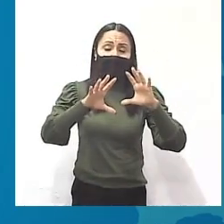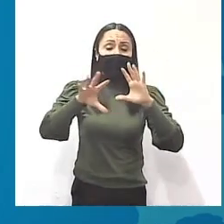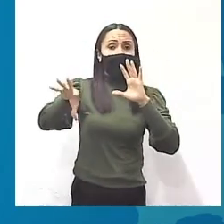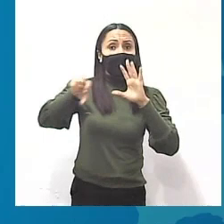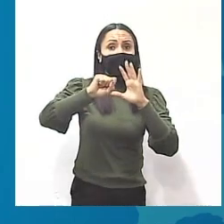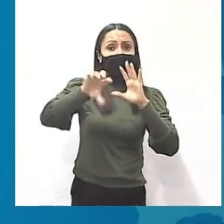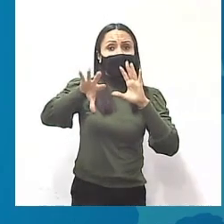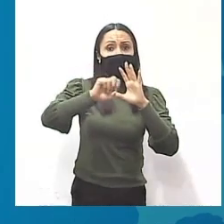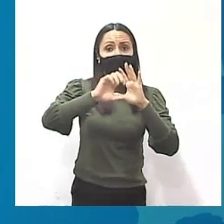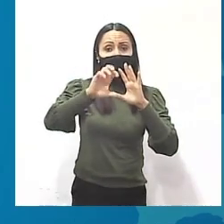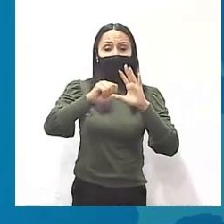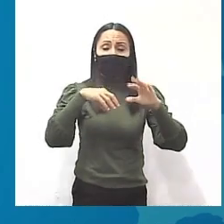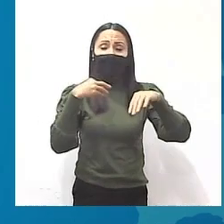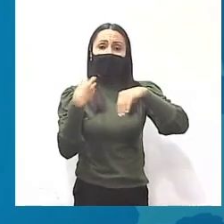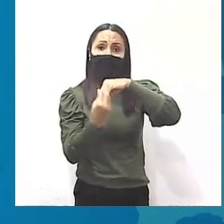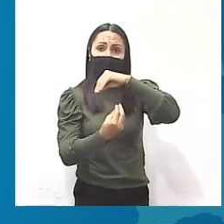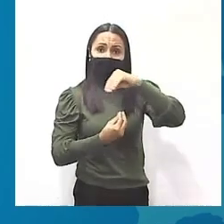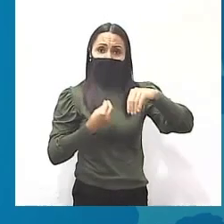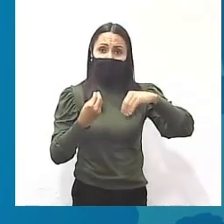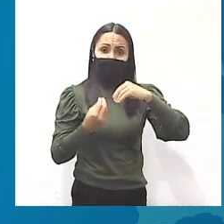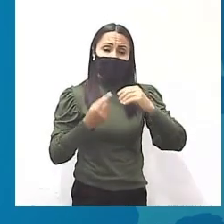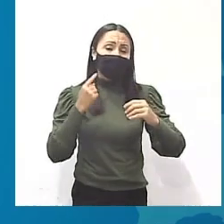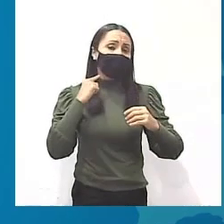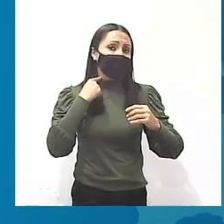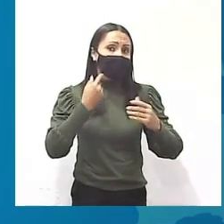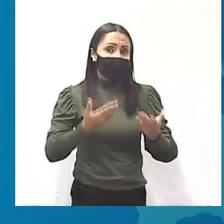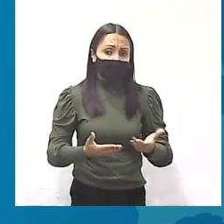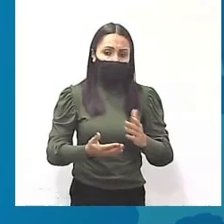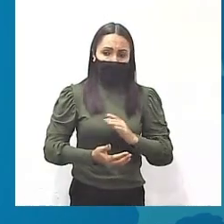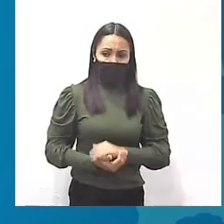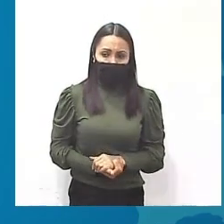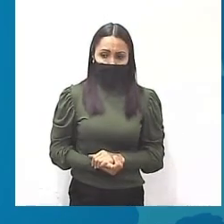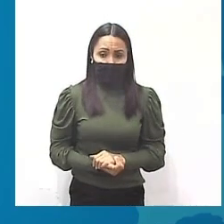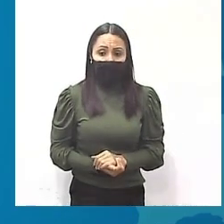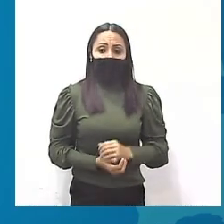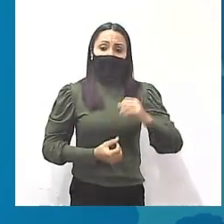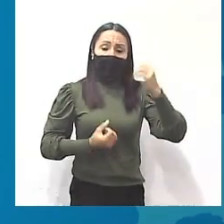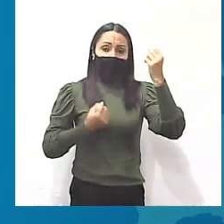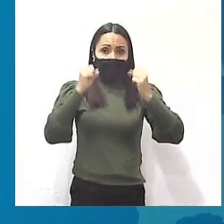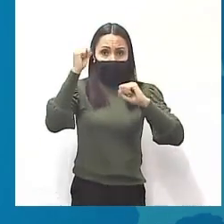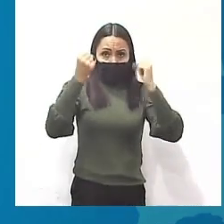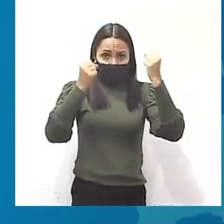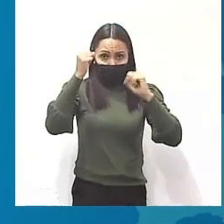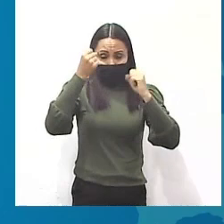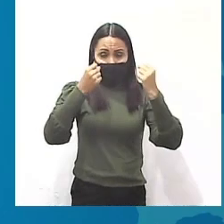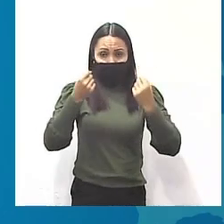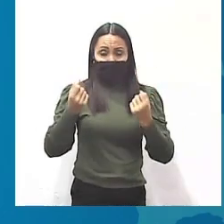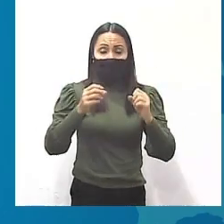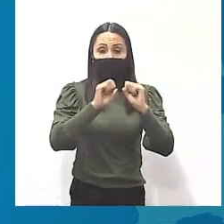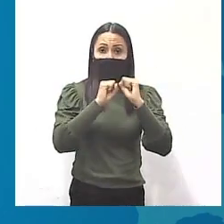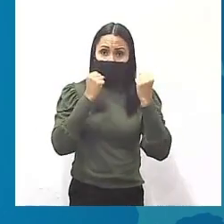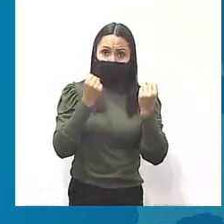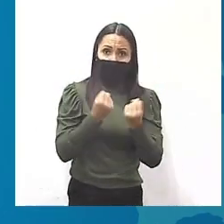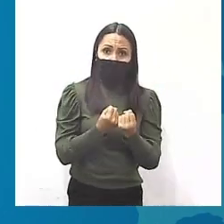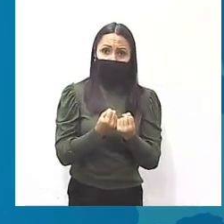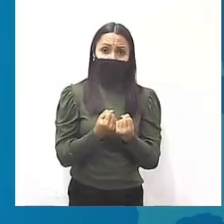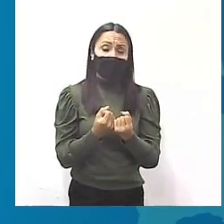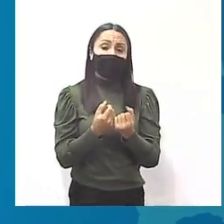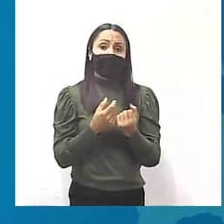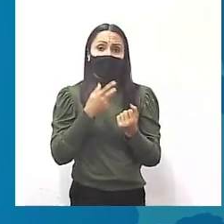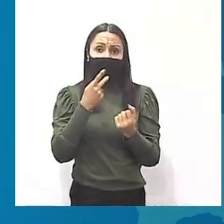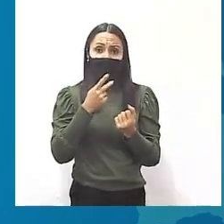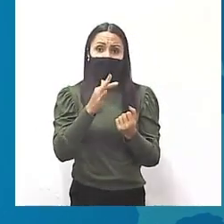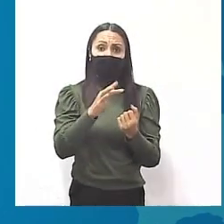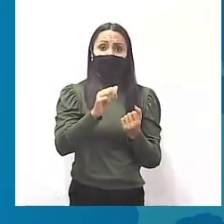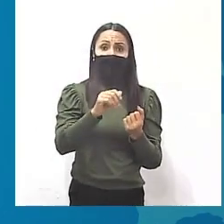absorver essas substâncias. E depois ali da industrialização da sociedade, eu estou falando das fábricas, eu